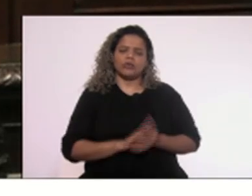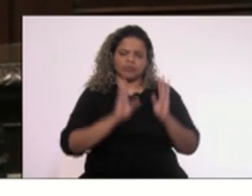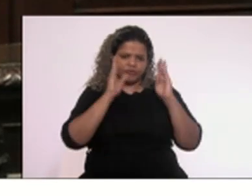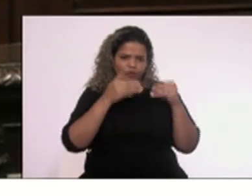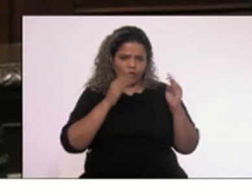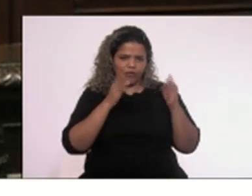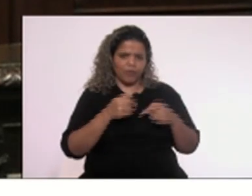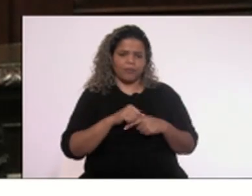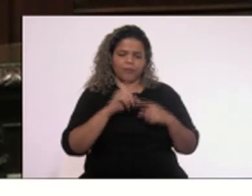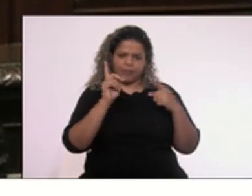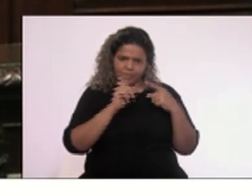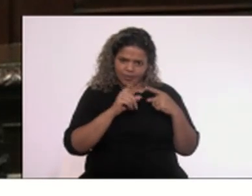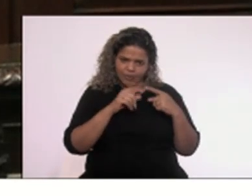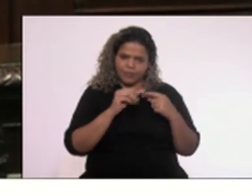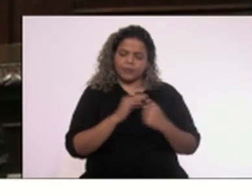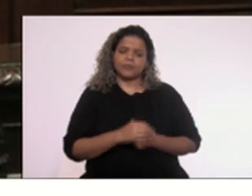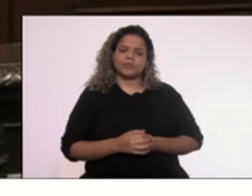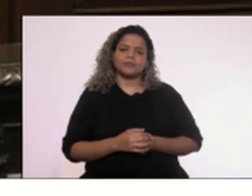enfatizar. O primeiro deles,